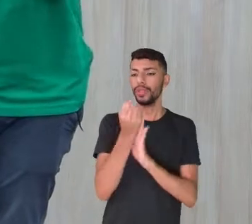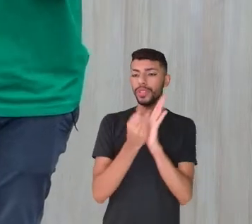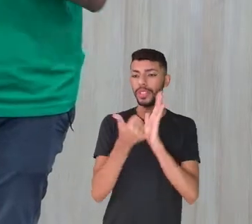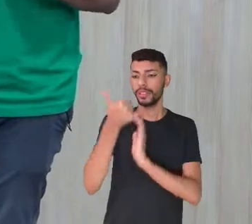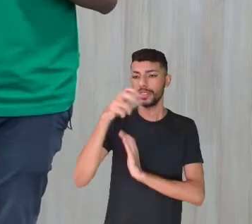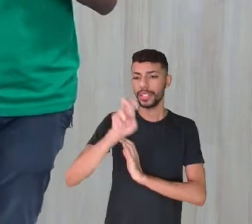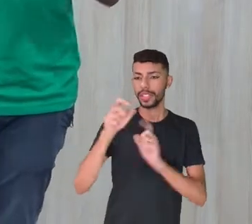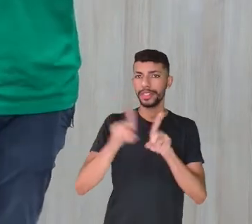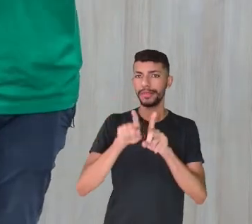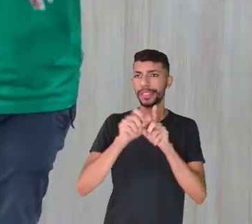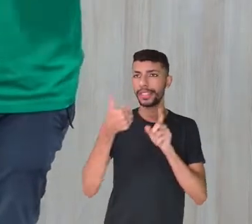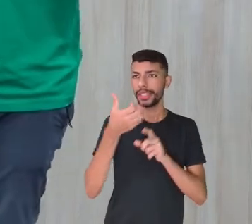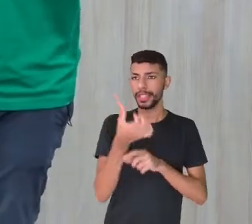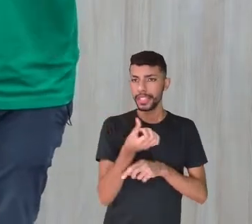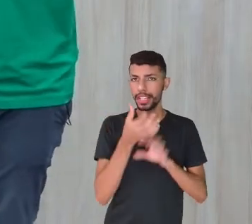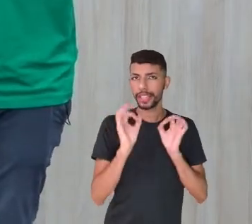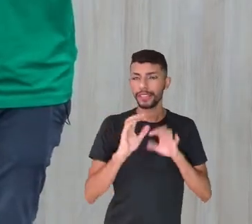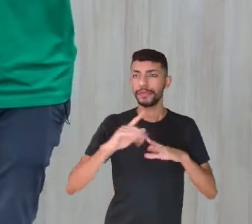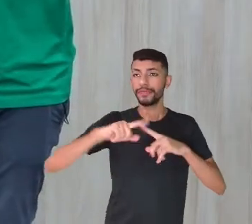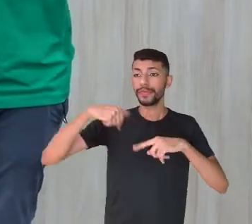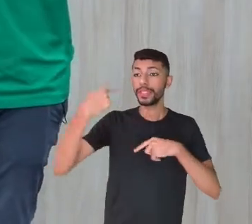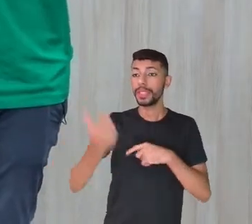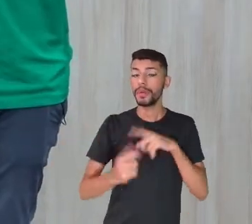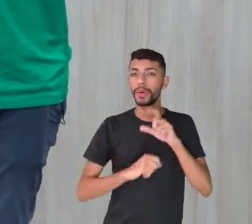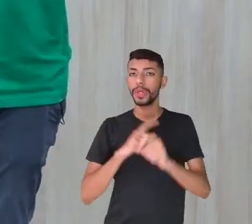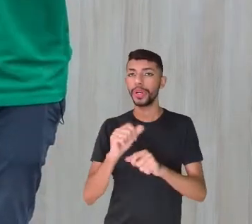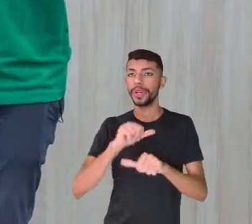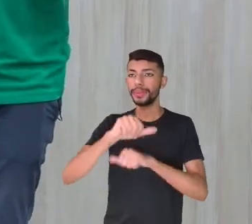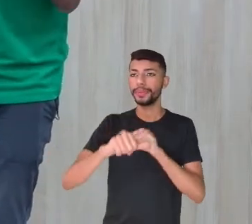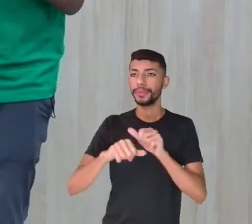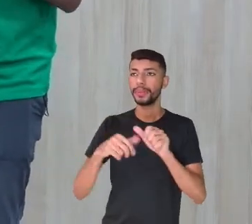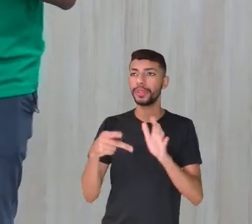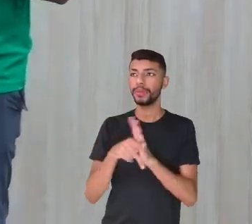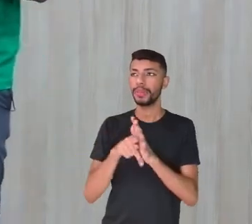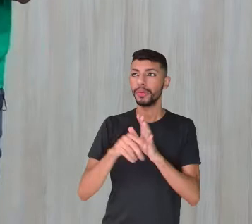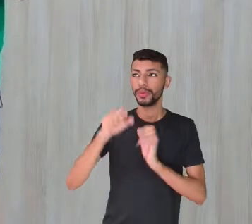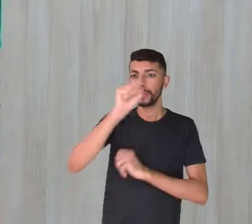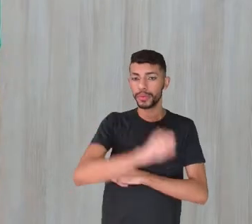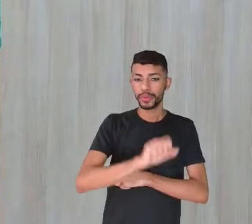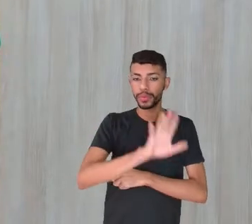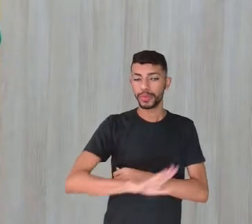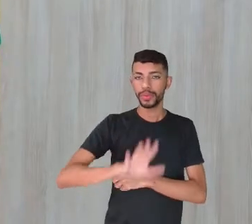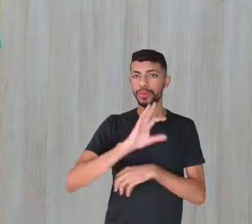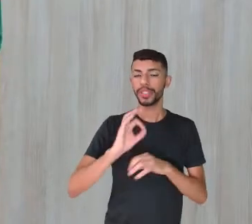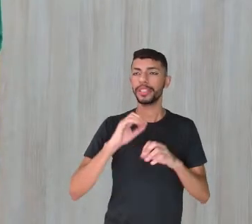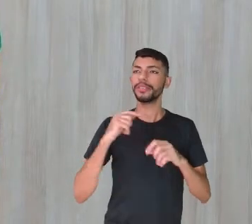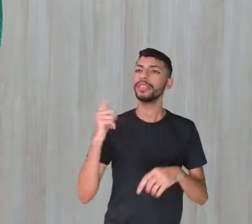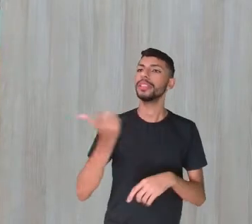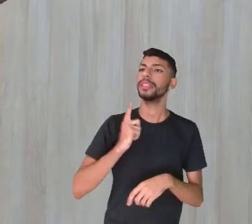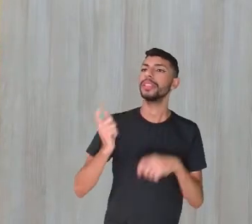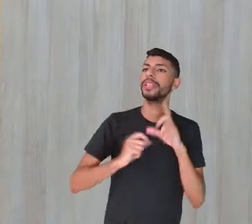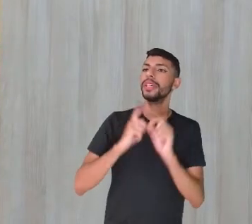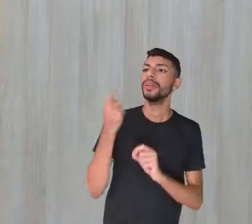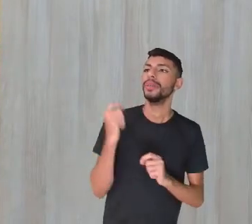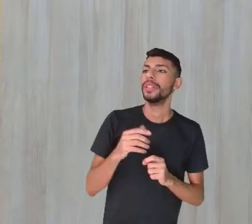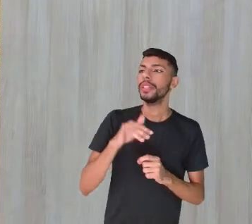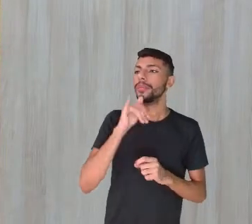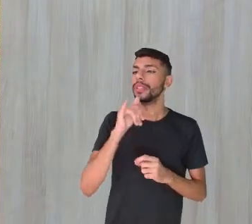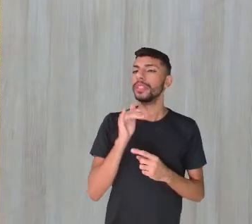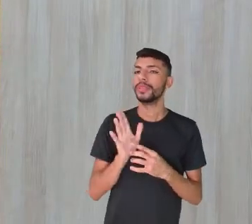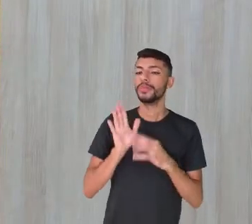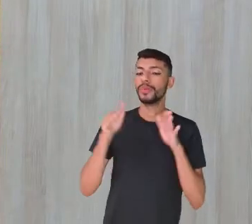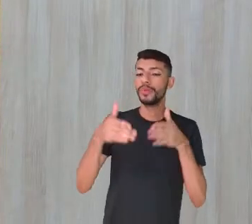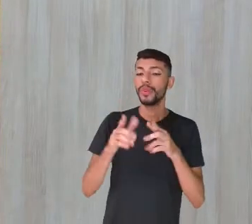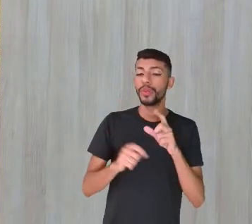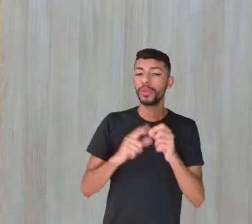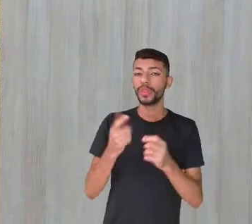e XVI. Depois essa atividade ela vai passar para o Sudeste do Brasil, onde a gente vai ter como destaque aí o